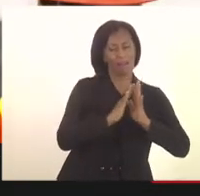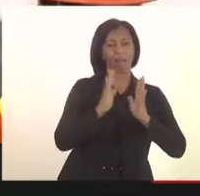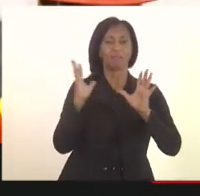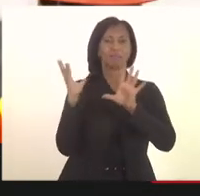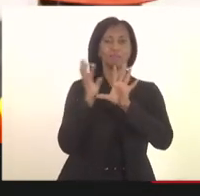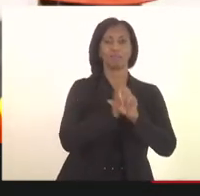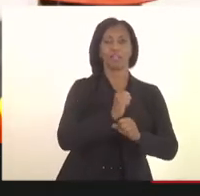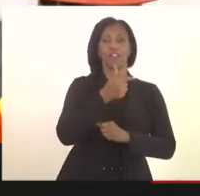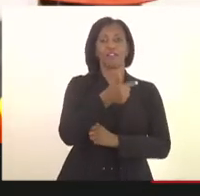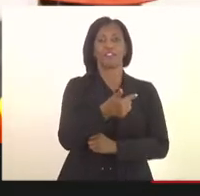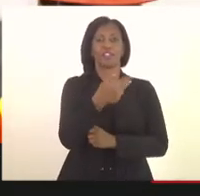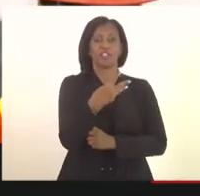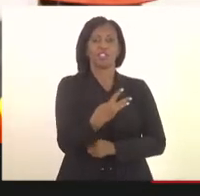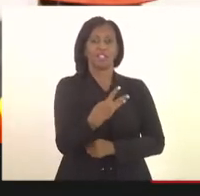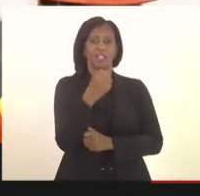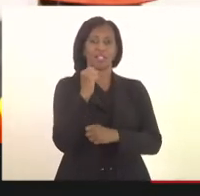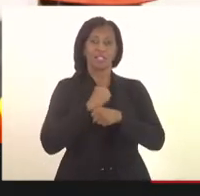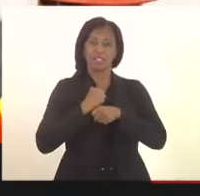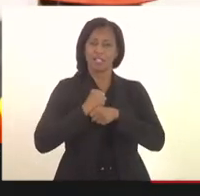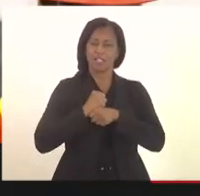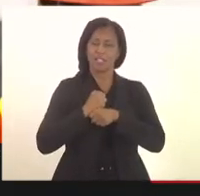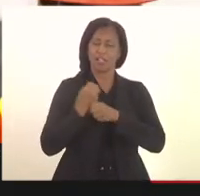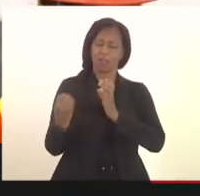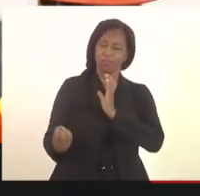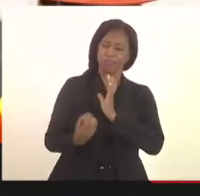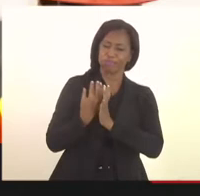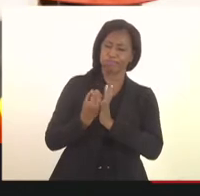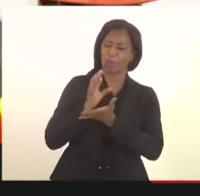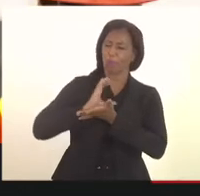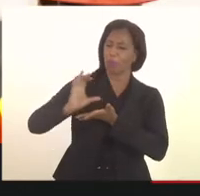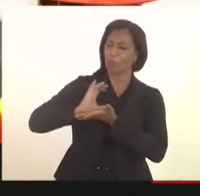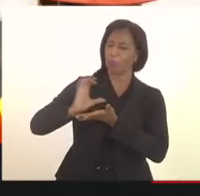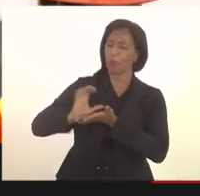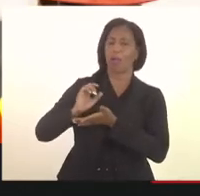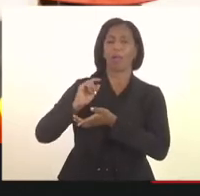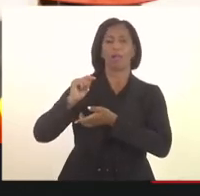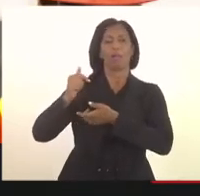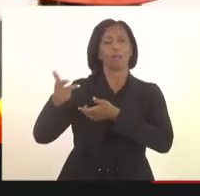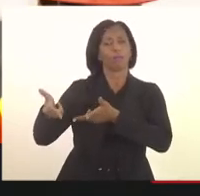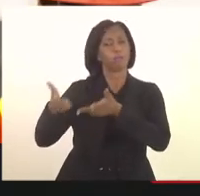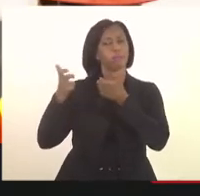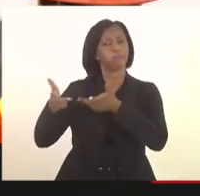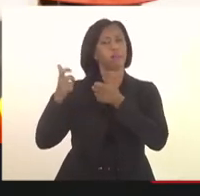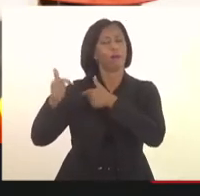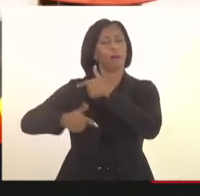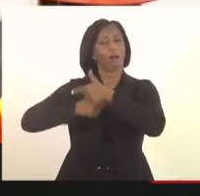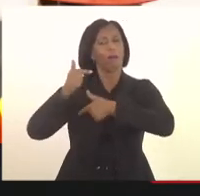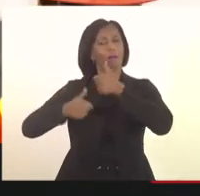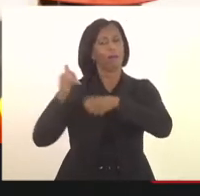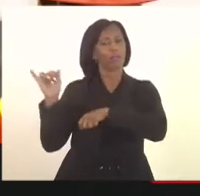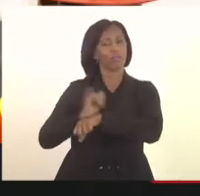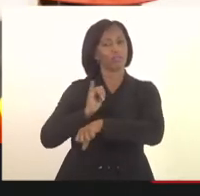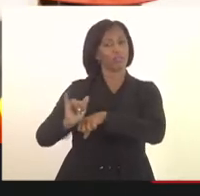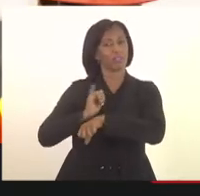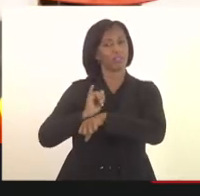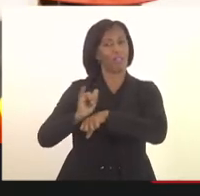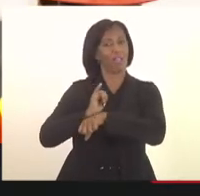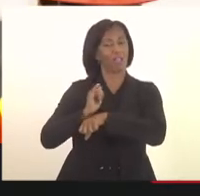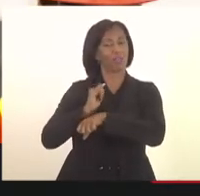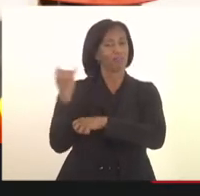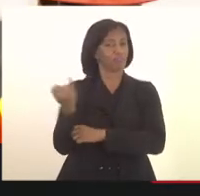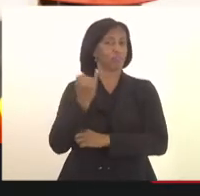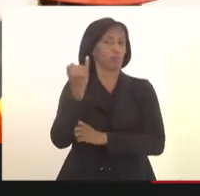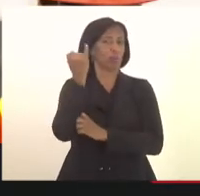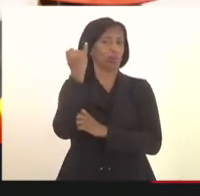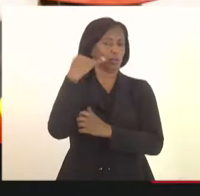anos investindo e acreditando no Brasil. O Brasil cada vez mais é um país estratégico importante para a companhia em nível global.